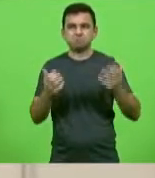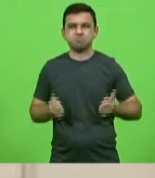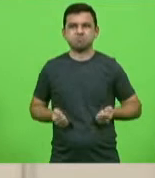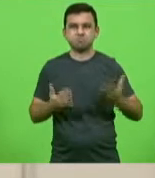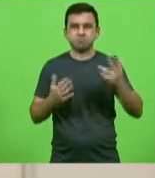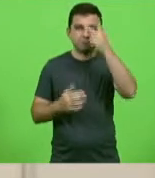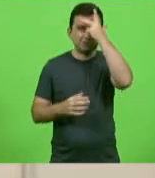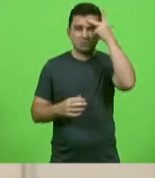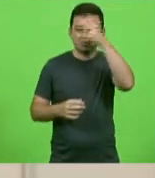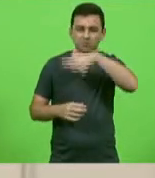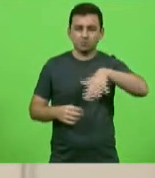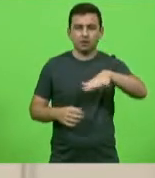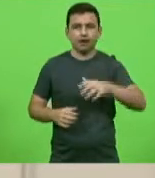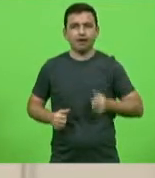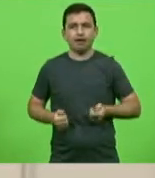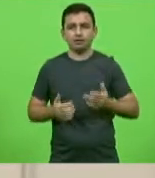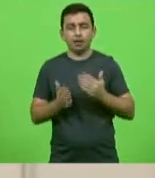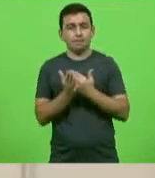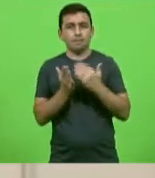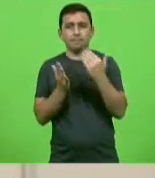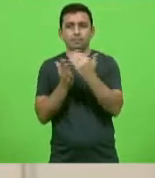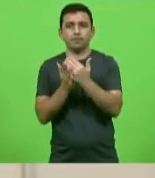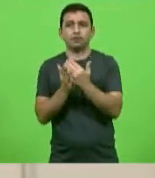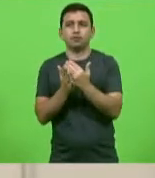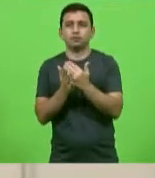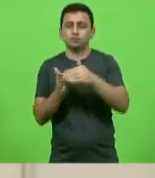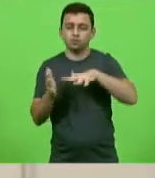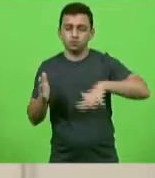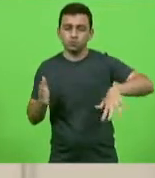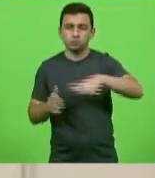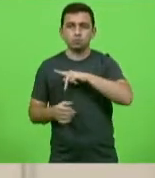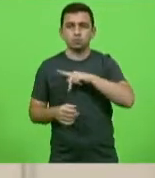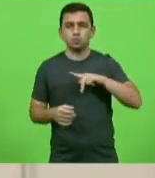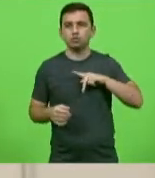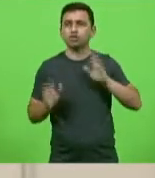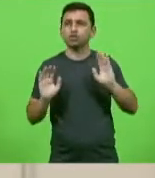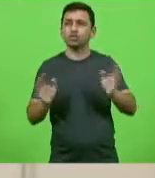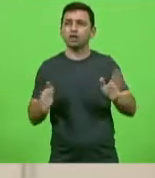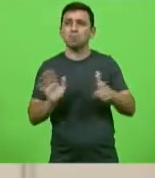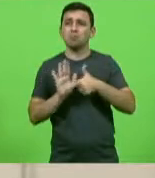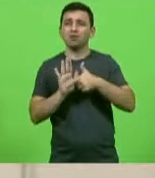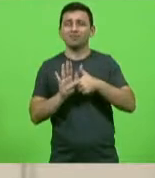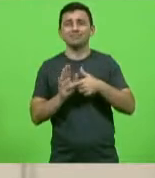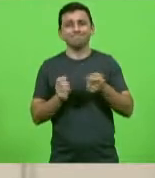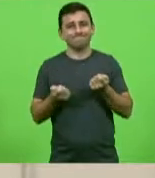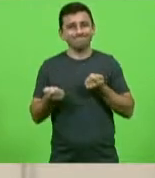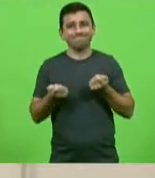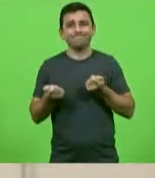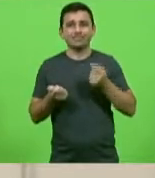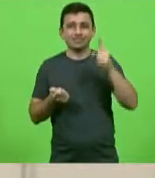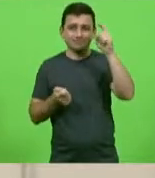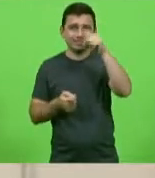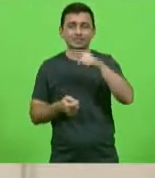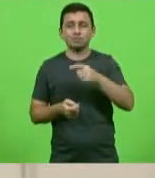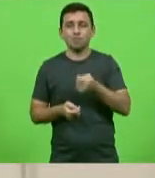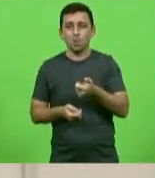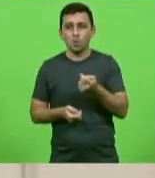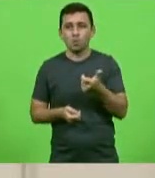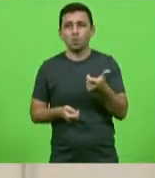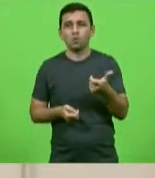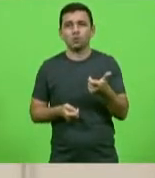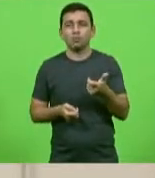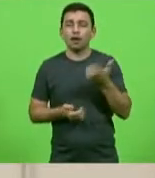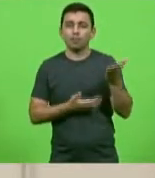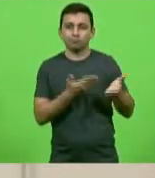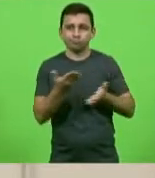a atribuição de aplicar o dinheiro público, que já se mostra limitado e insuficiente